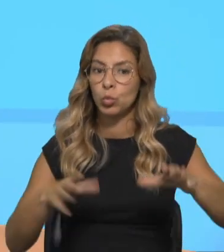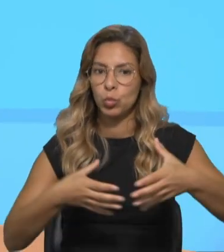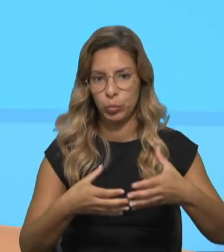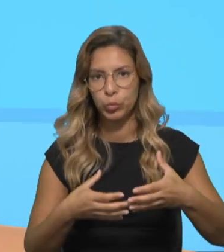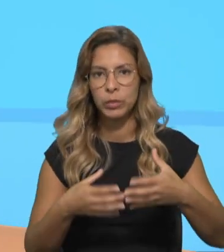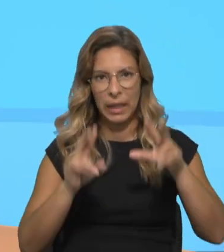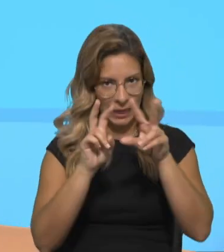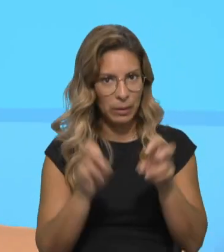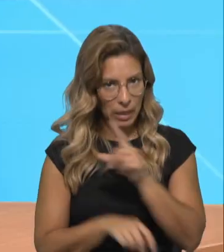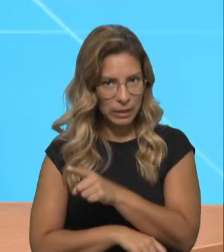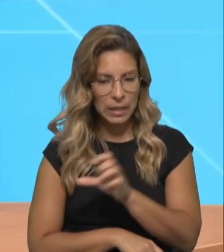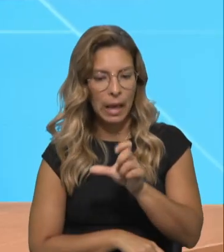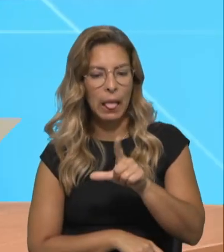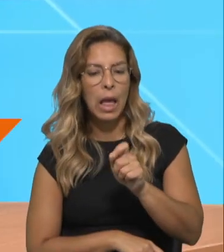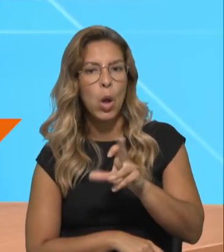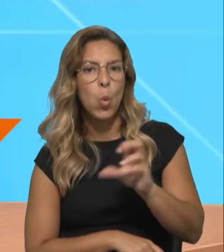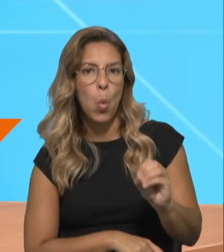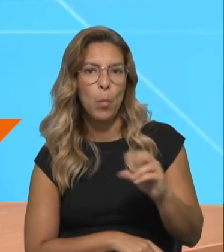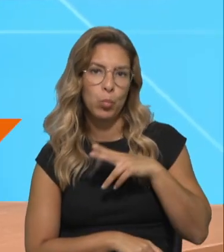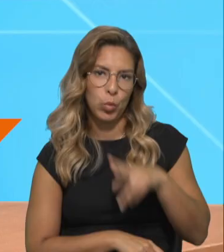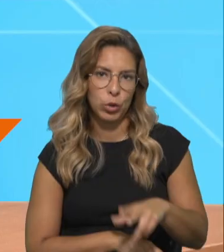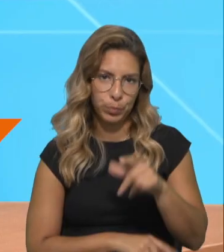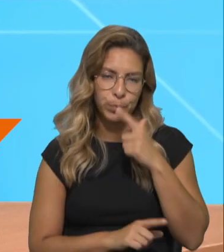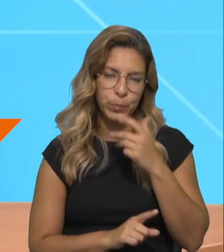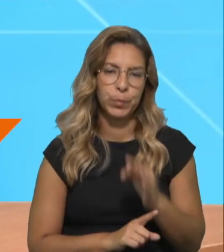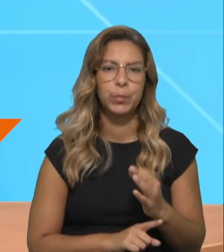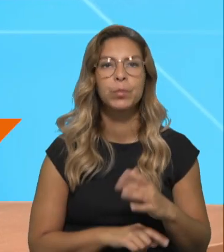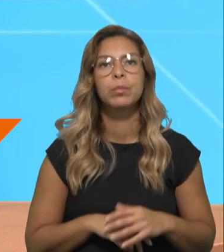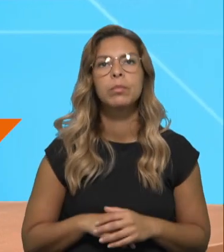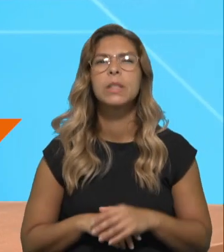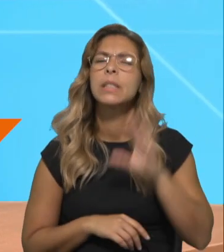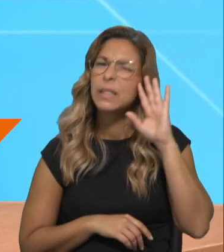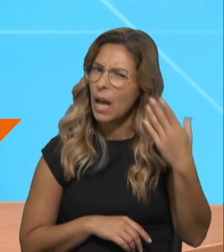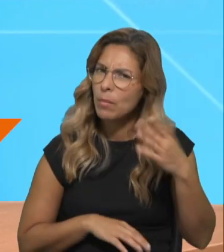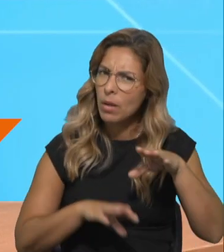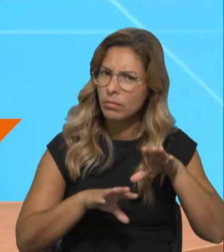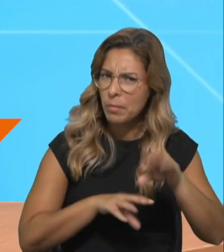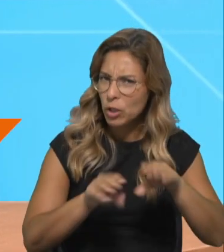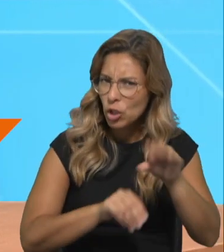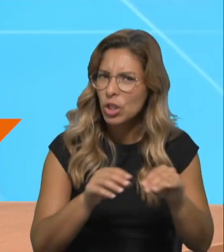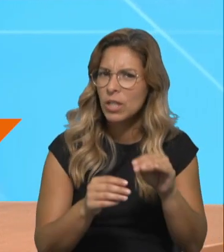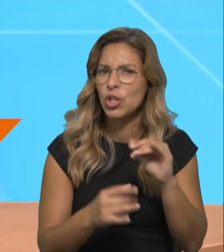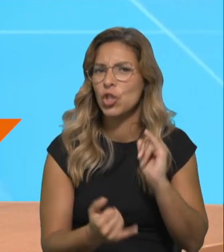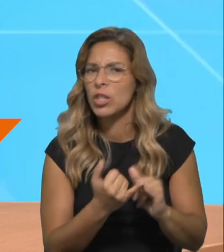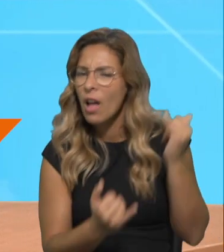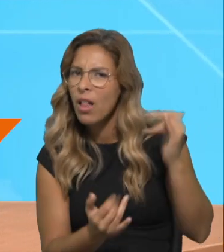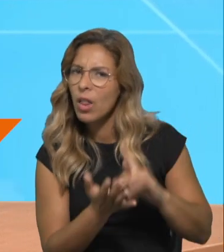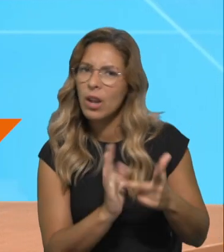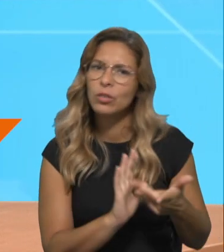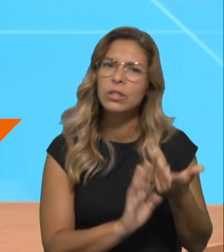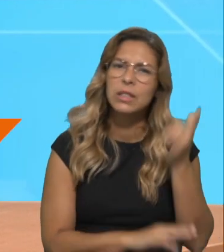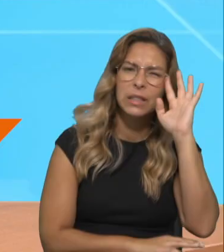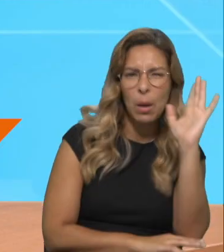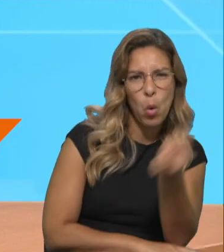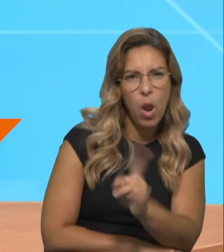título, não é? Sim, senhor, é o título. O clero português utiliza ou não, sabe ou não utilizar então as competências digitais ou os recursos digitais